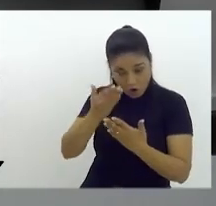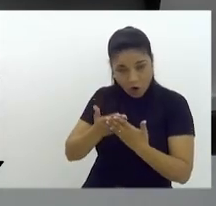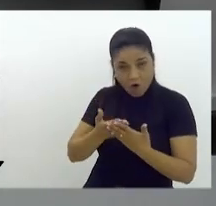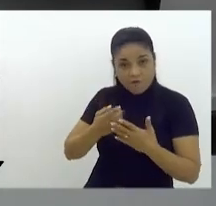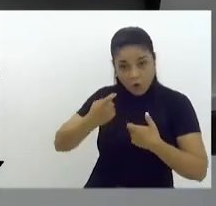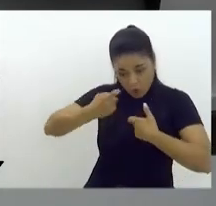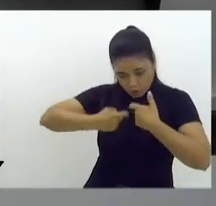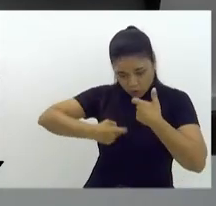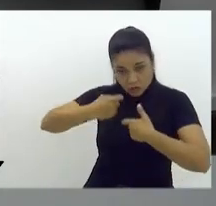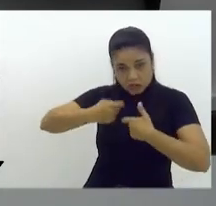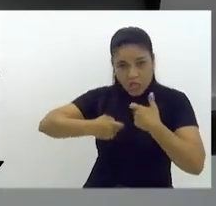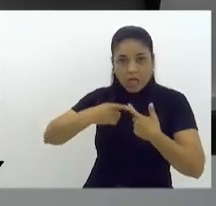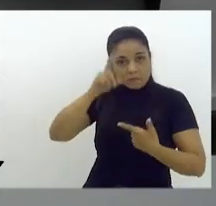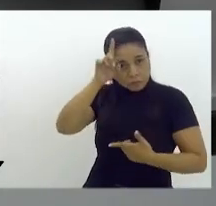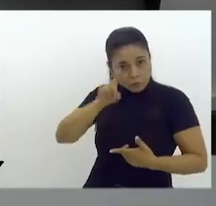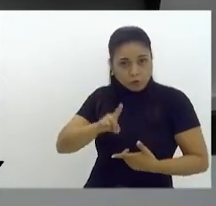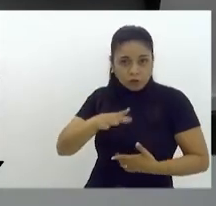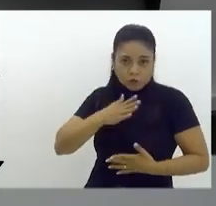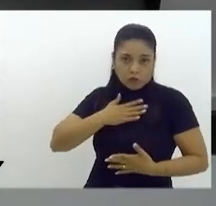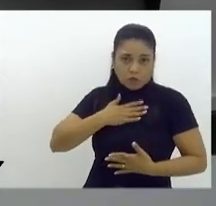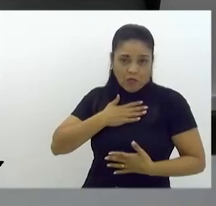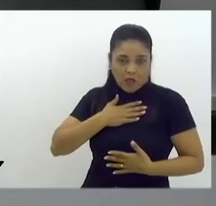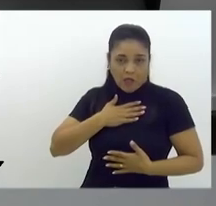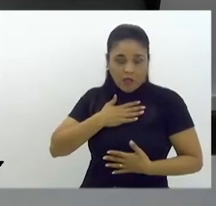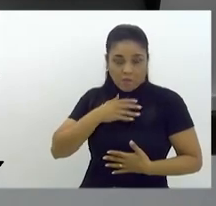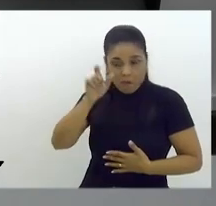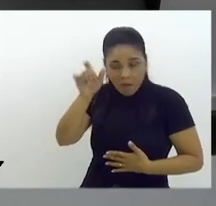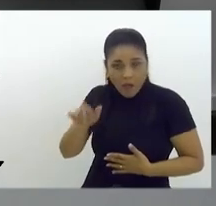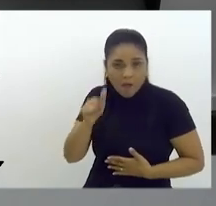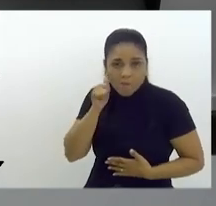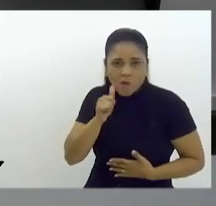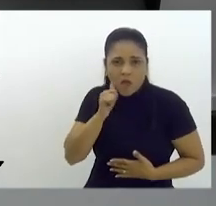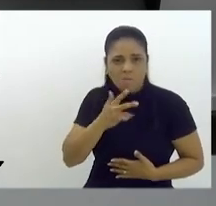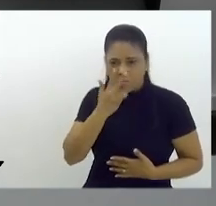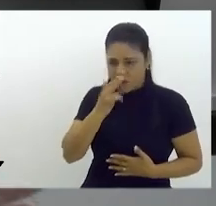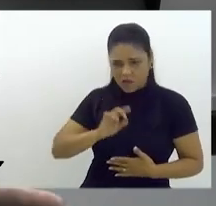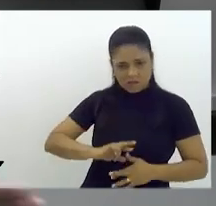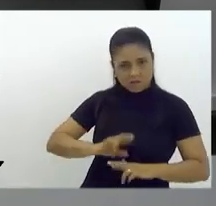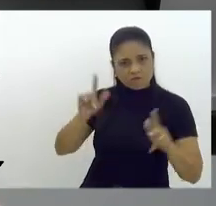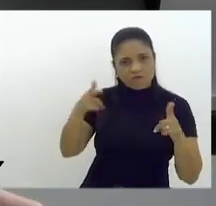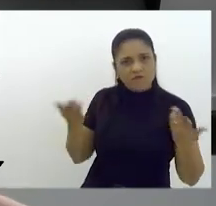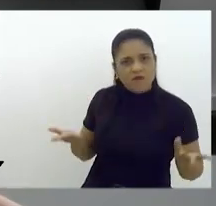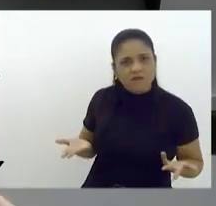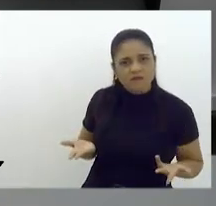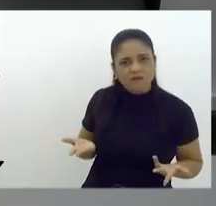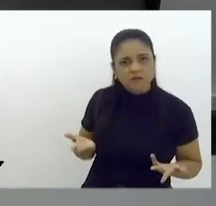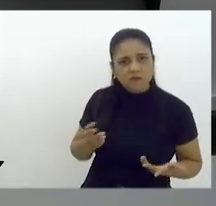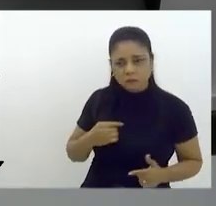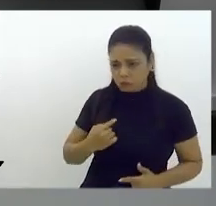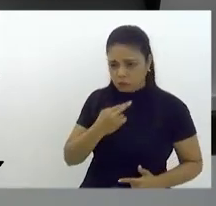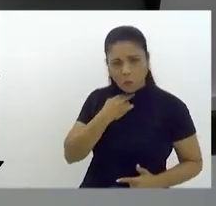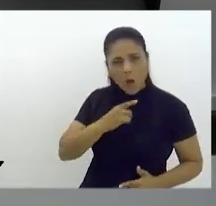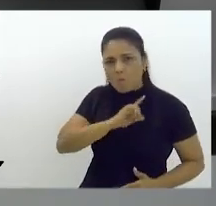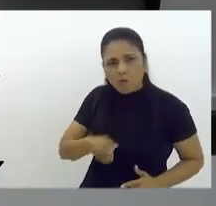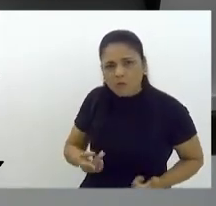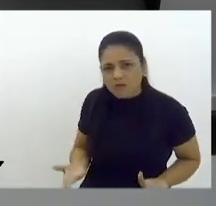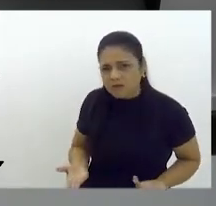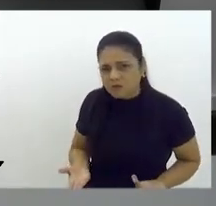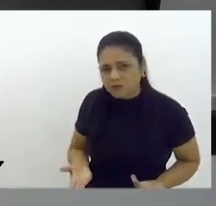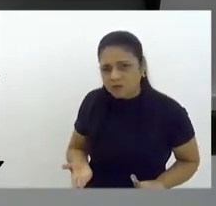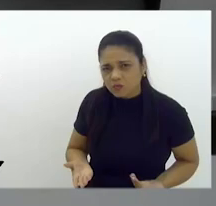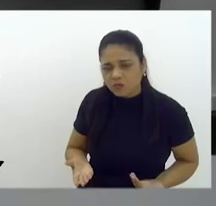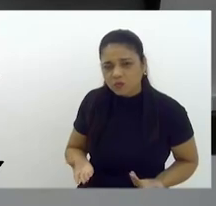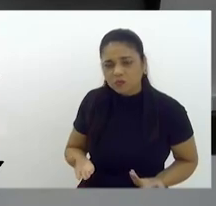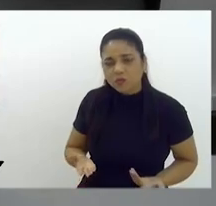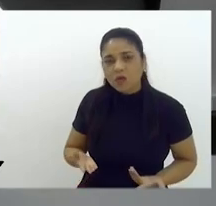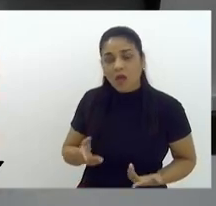sexualidade não é Todos nós temos direito mas para as mulheres parece que não né as mulheres parecem certas coisas são proibidas E aí depois